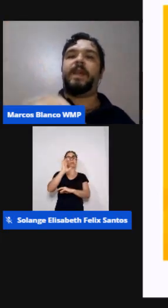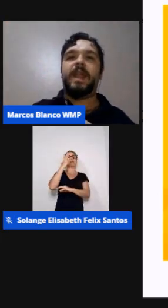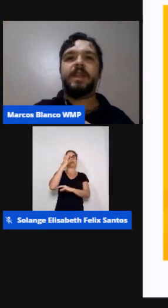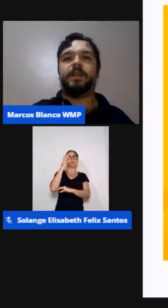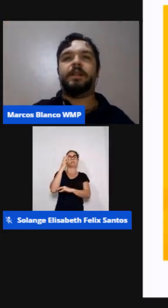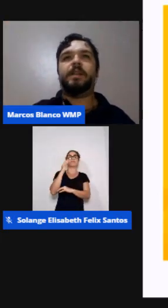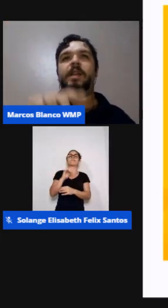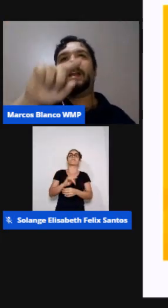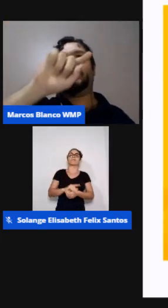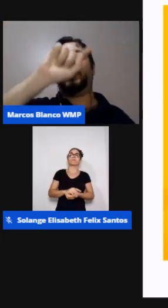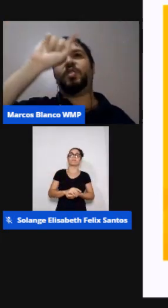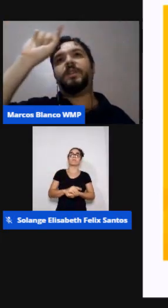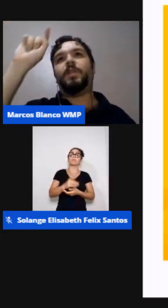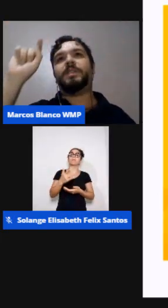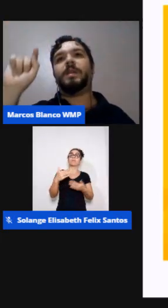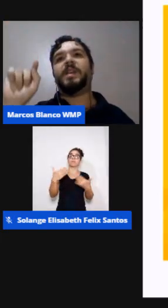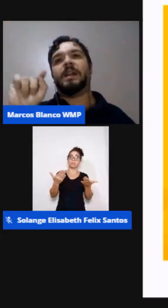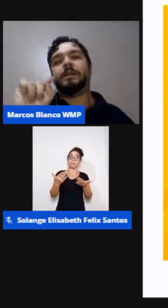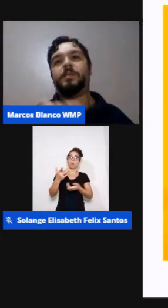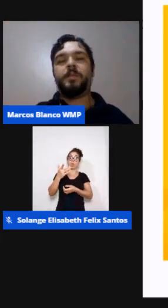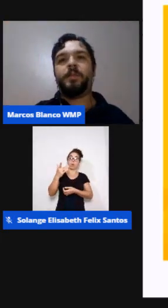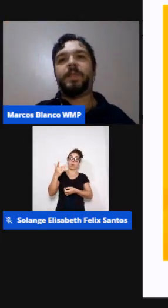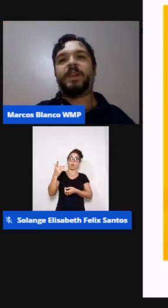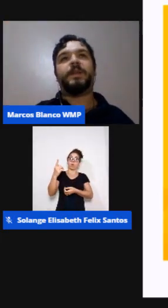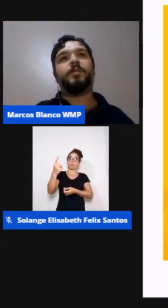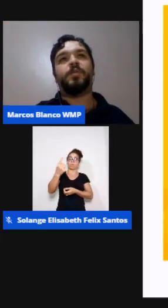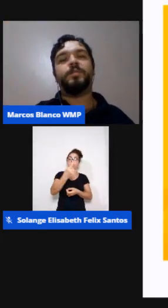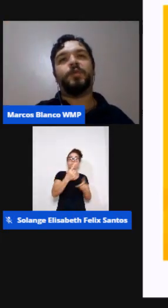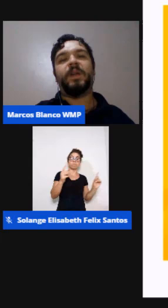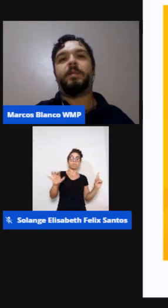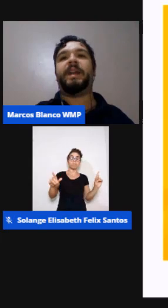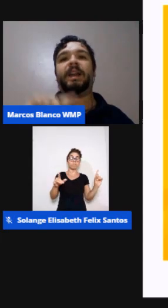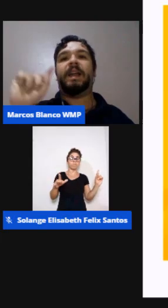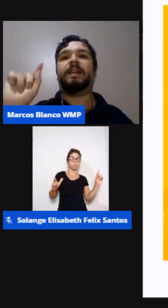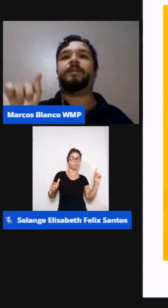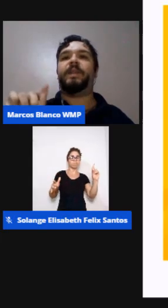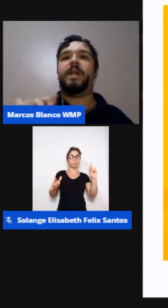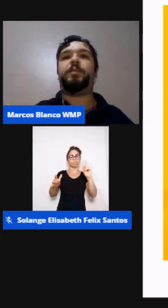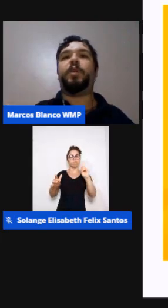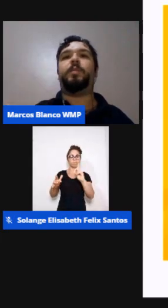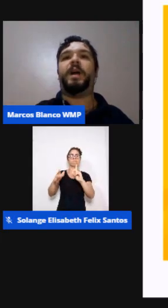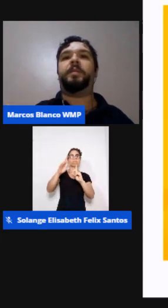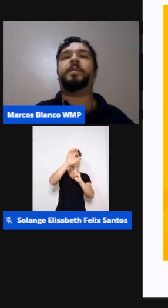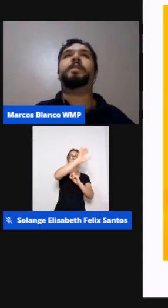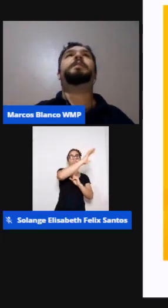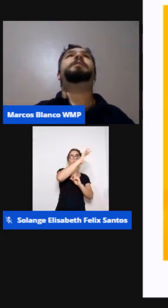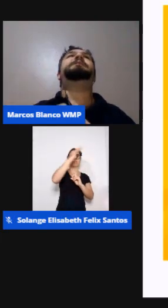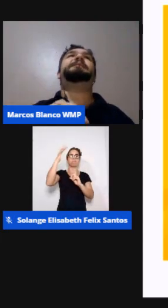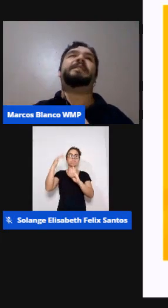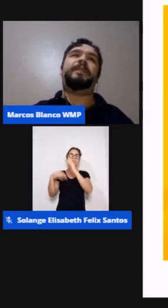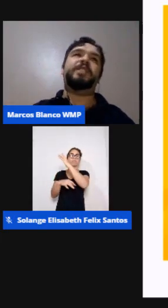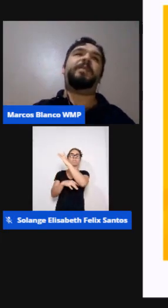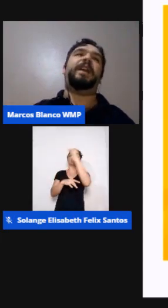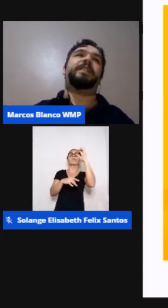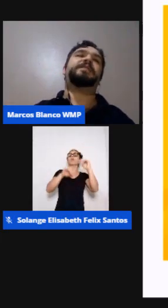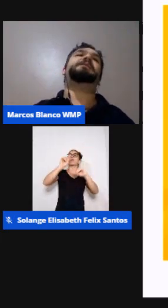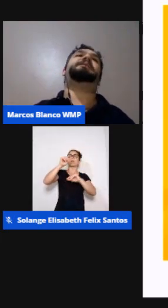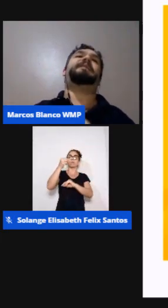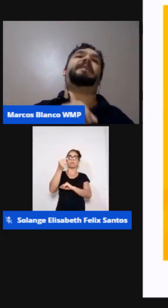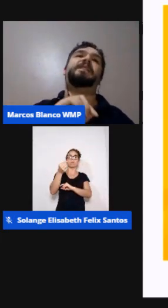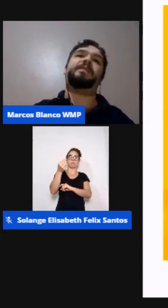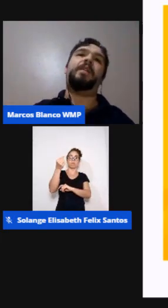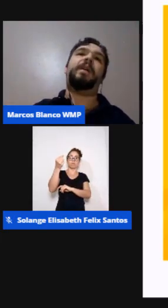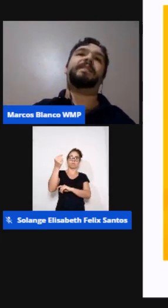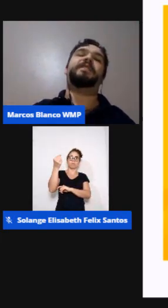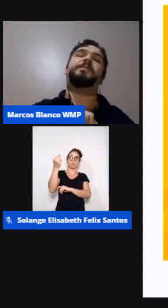quando você vem, essa pessoa que foi contaminada com febre amarela, ela vem para o meio urbano. Se,